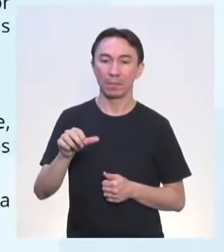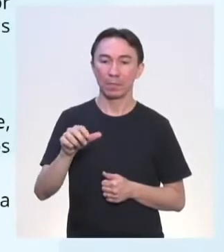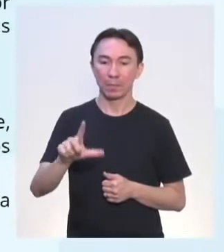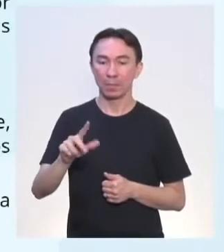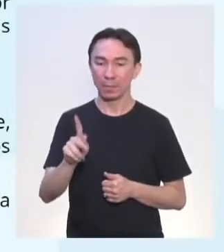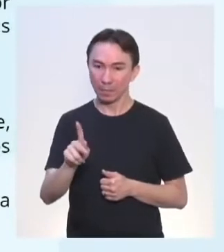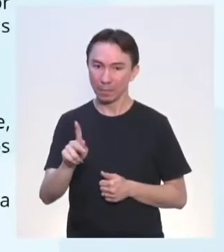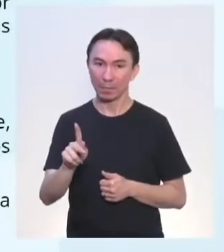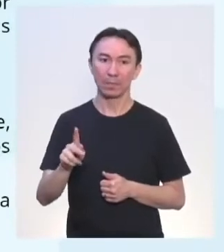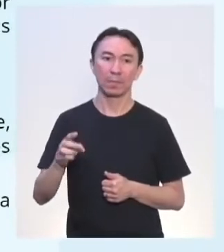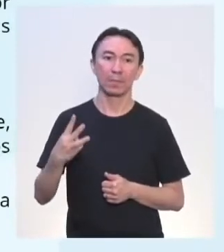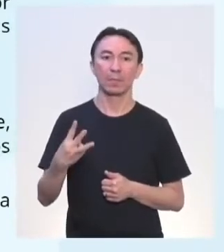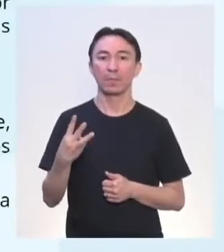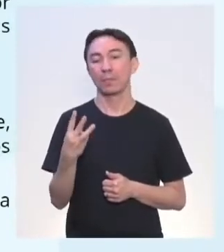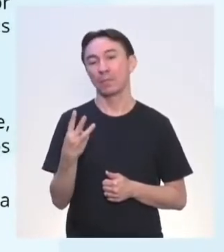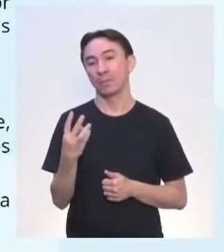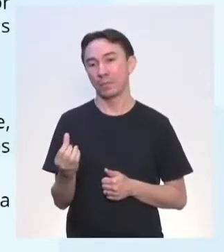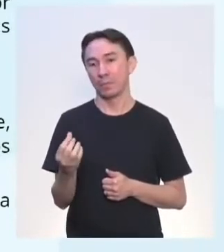EF69LP34,